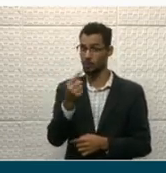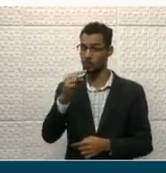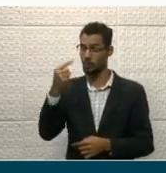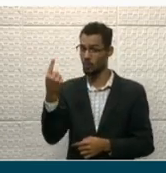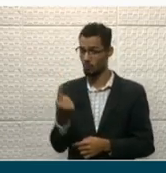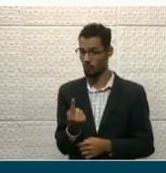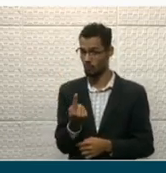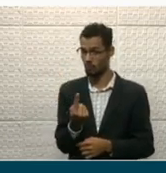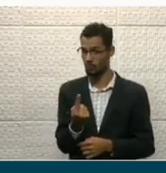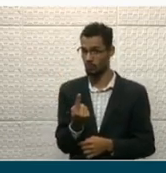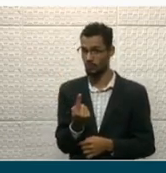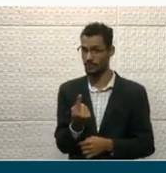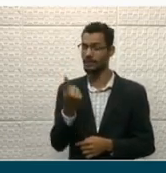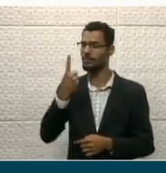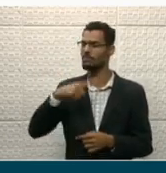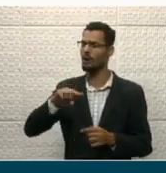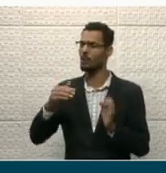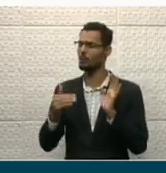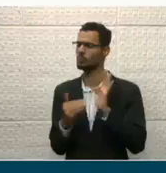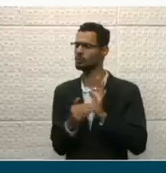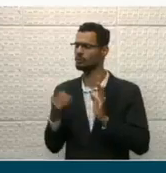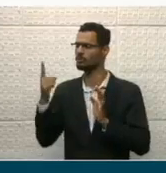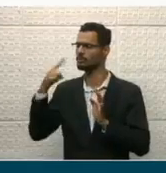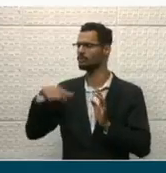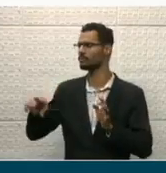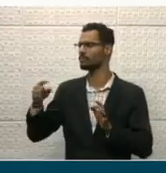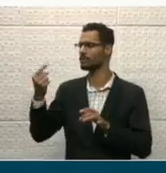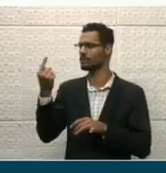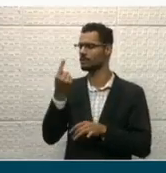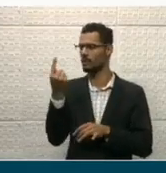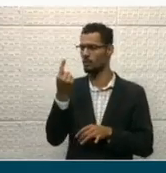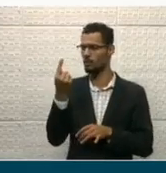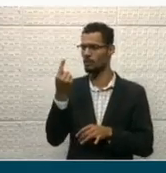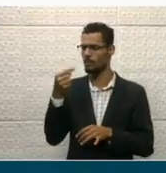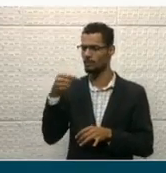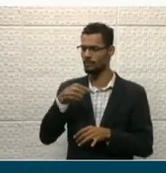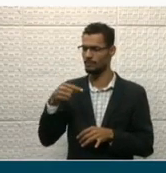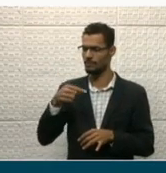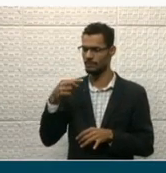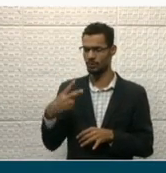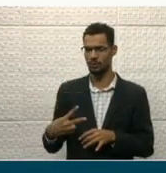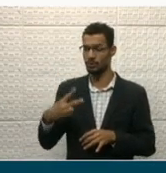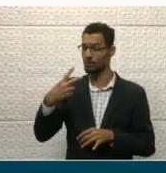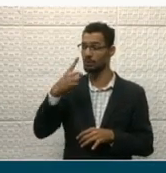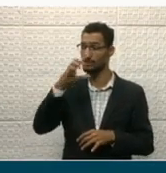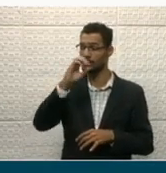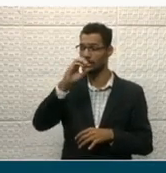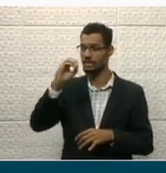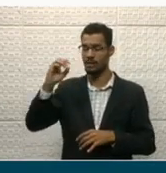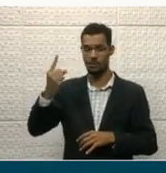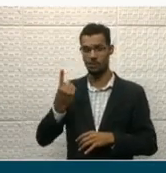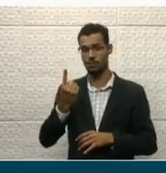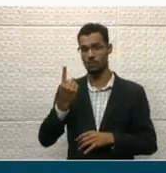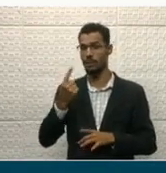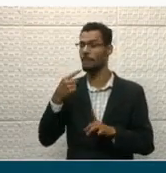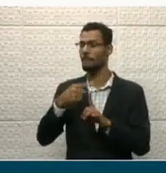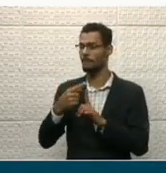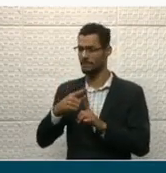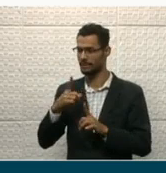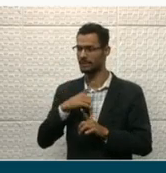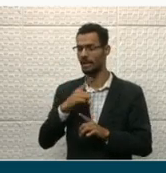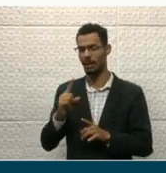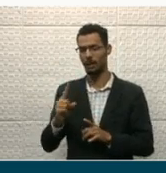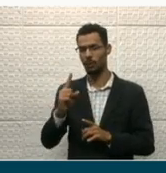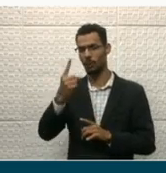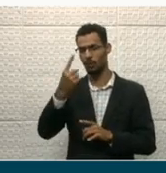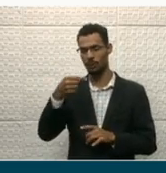1. E na última, a imagem de 0, 0, 1, que é composta, então,